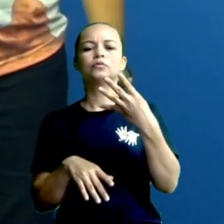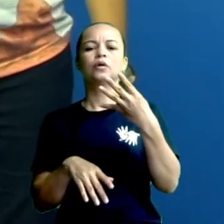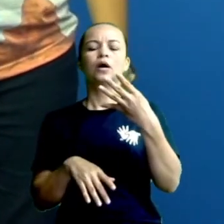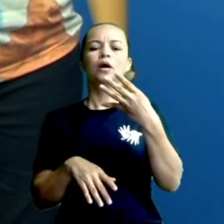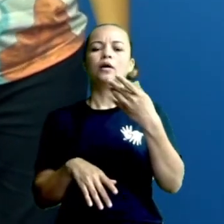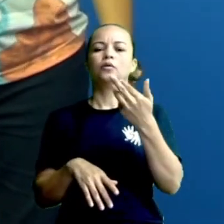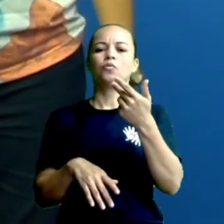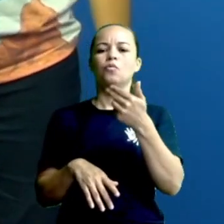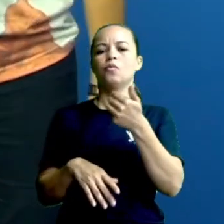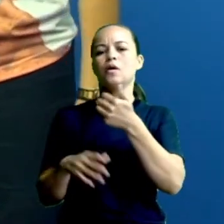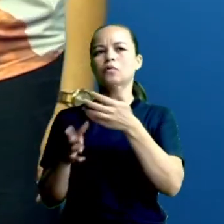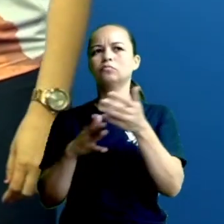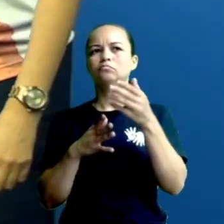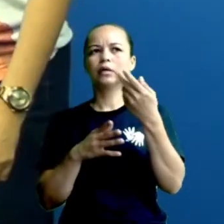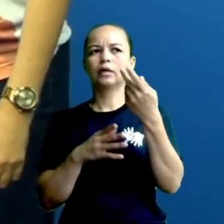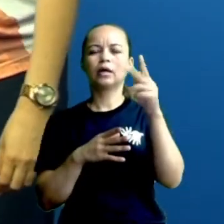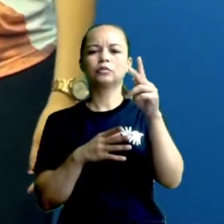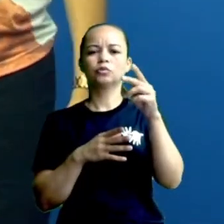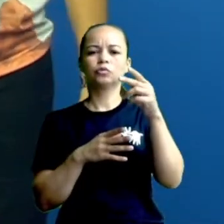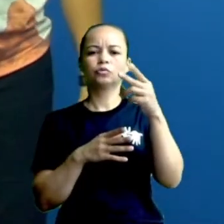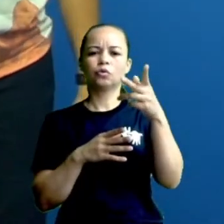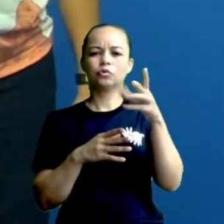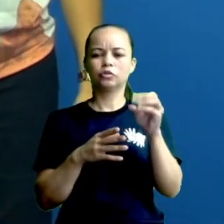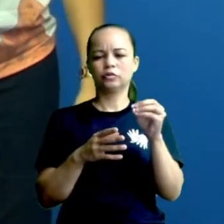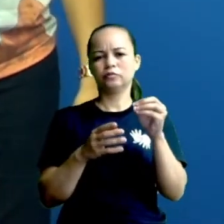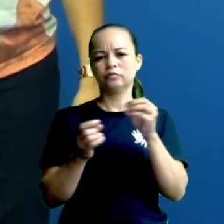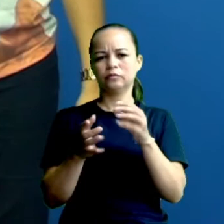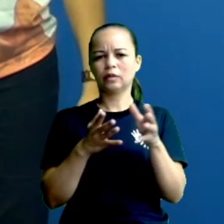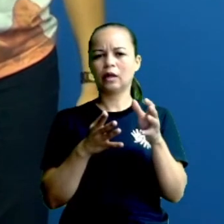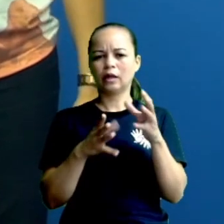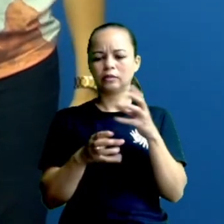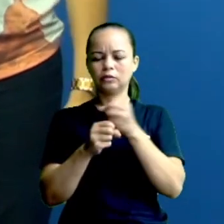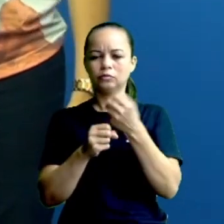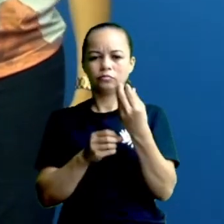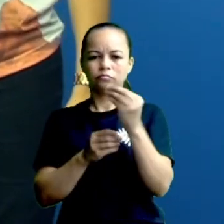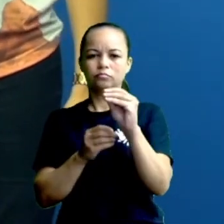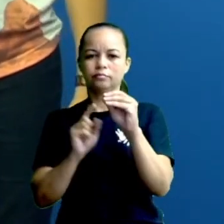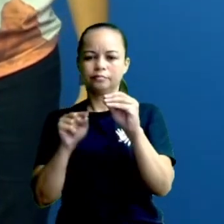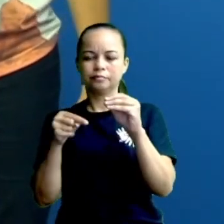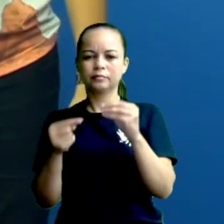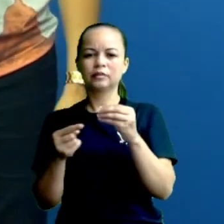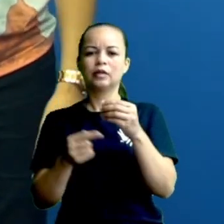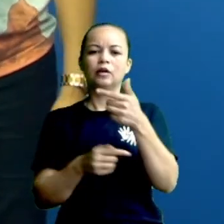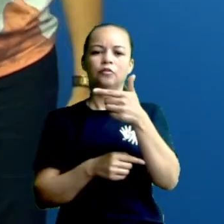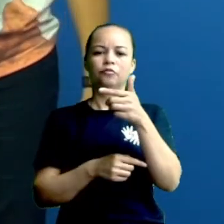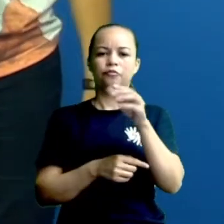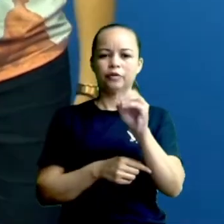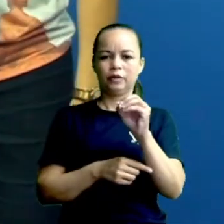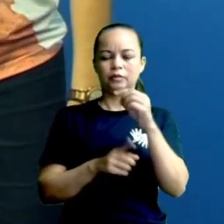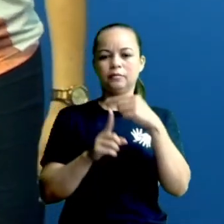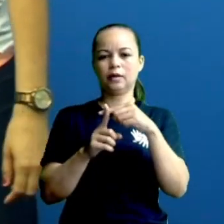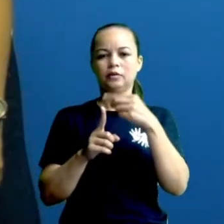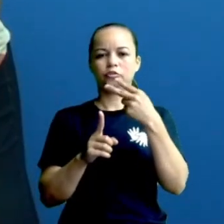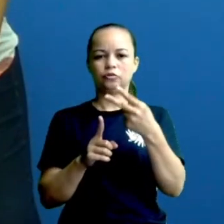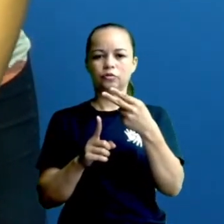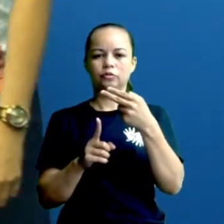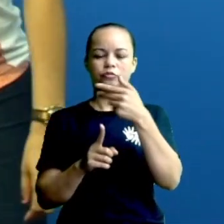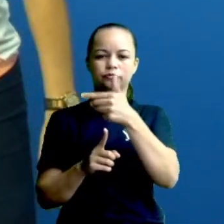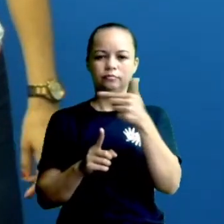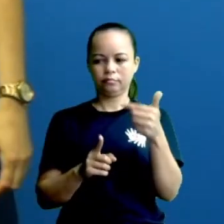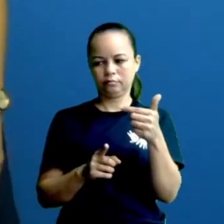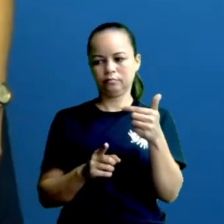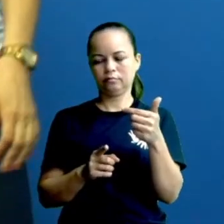ou para vou pegar dois para completar 20 e os outros dois que sobrou adicionar depois vítimas dois 22